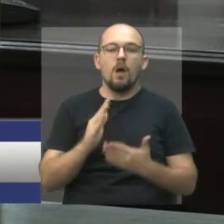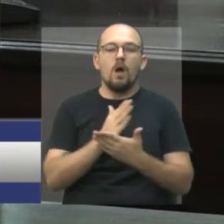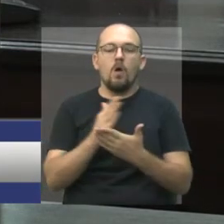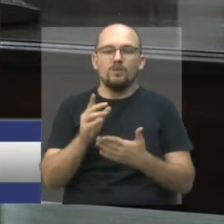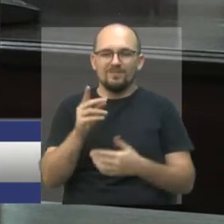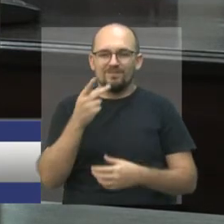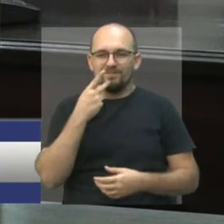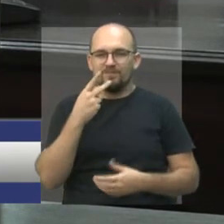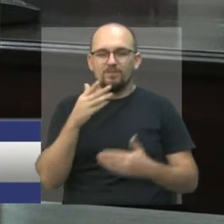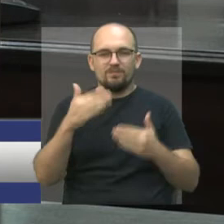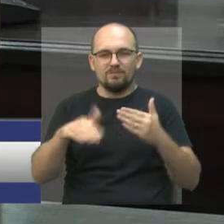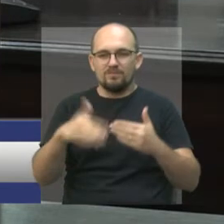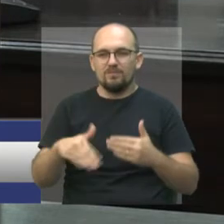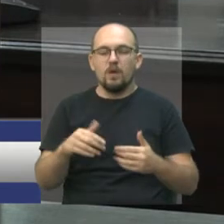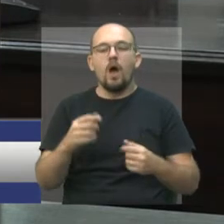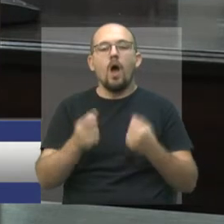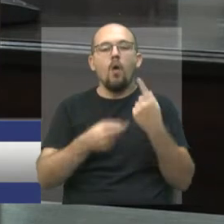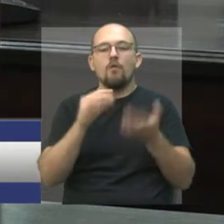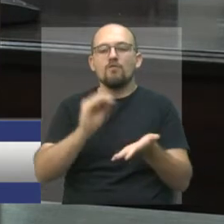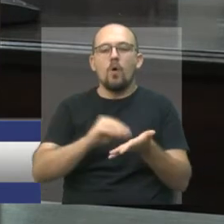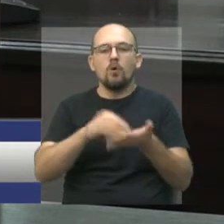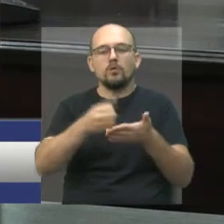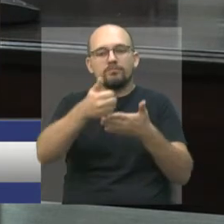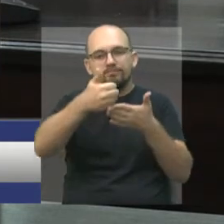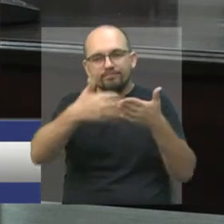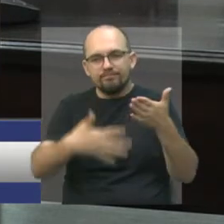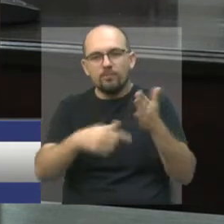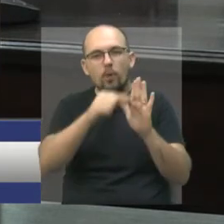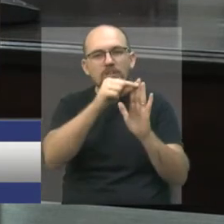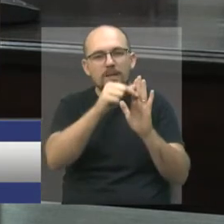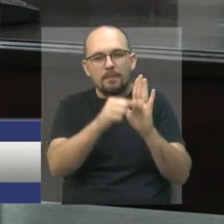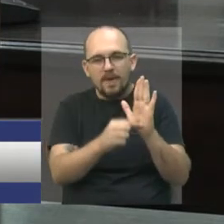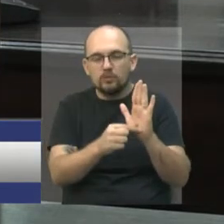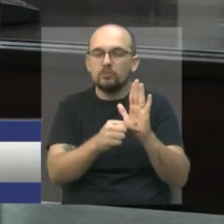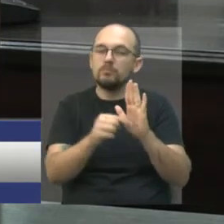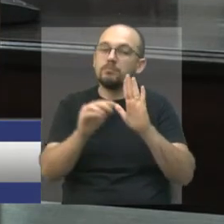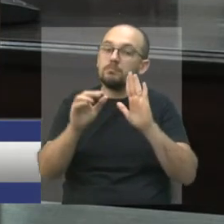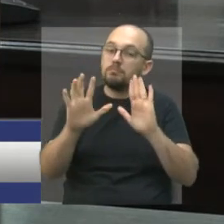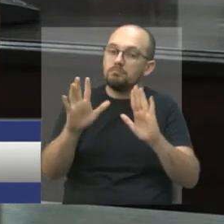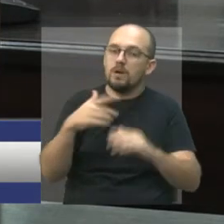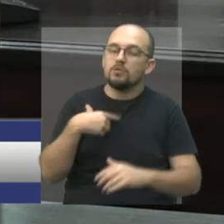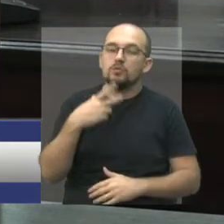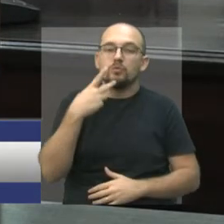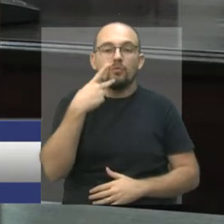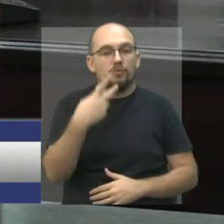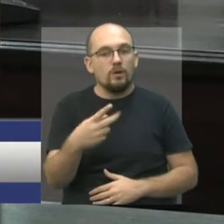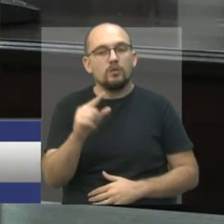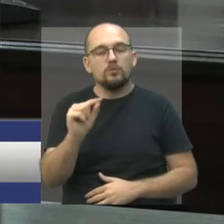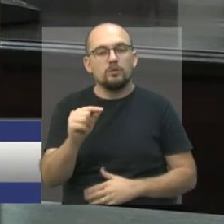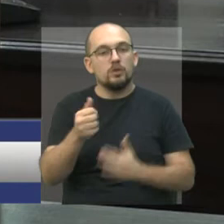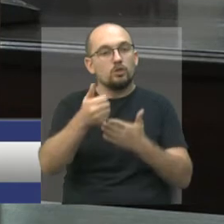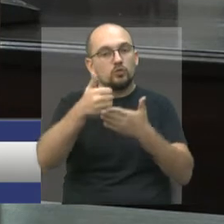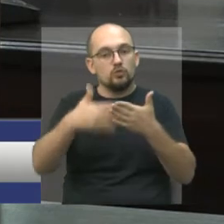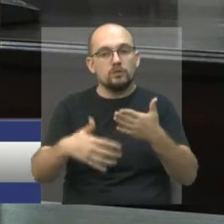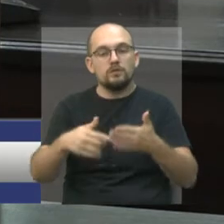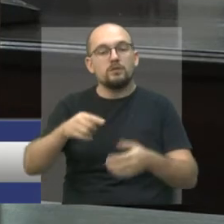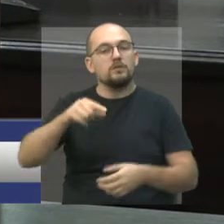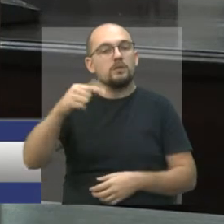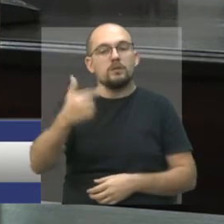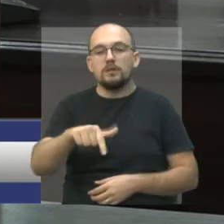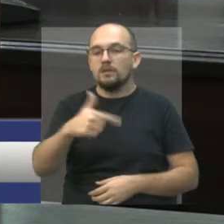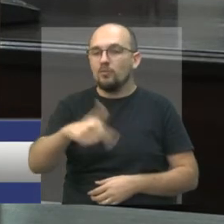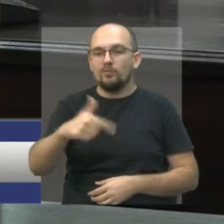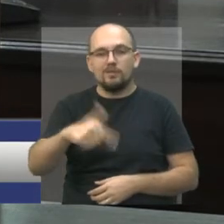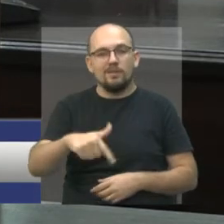senhor informa que está faltando justificativa orçamentária. E eu digo que a justificativa não há necessidade